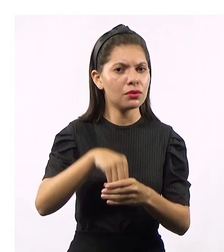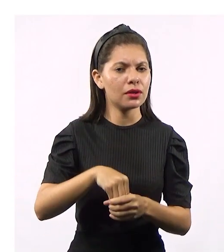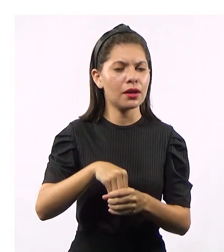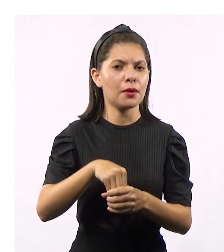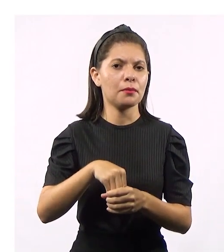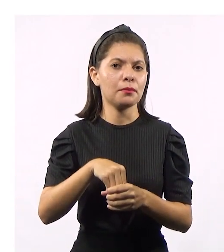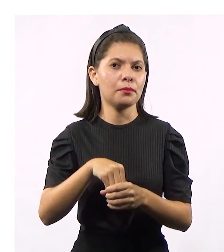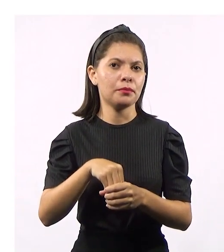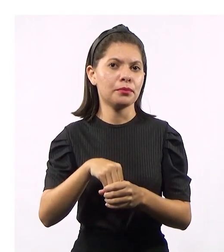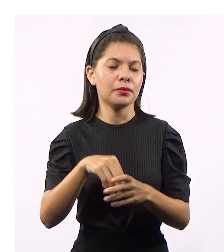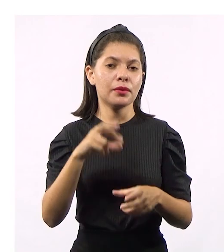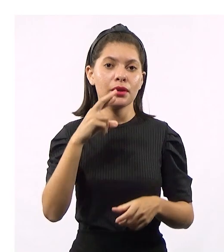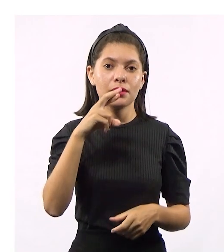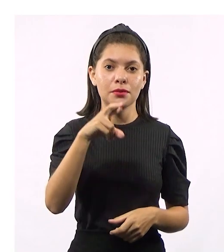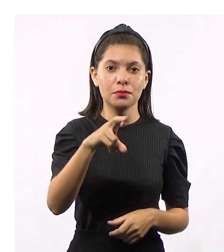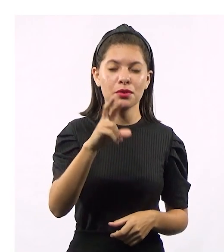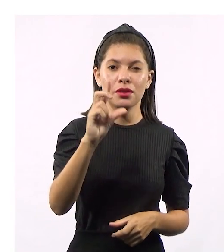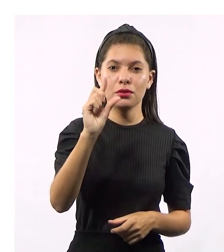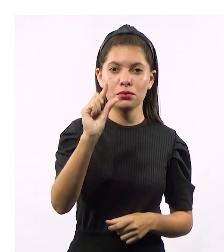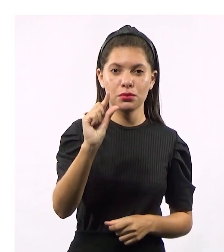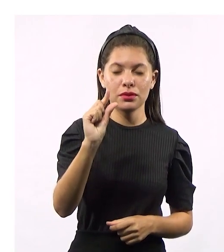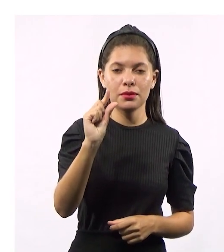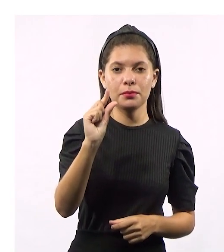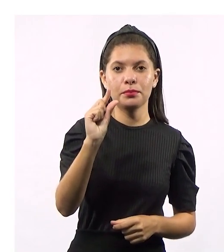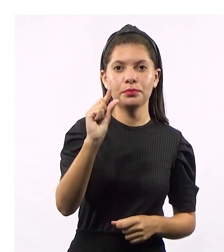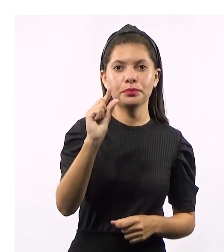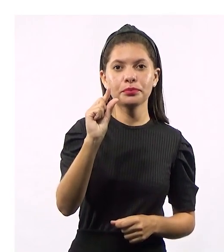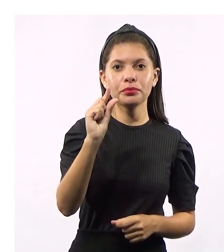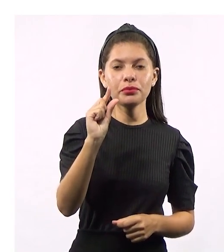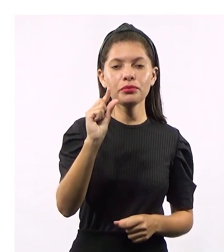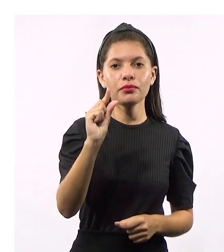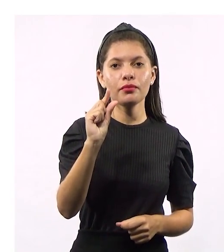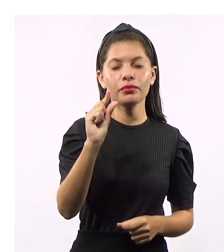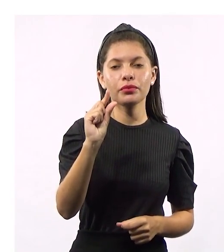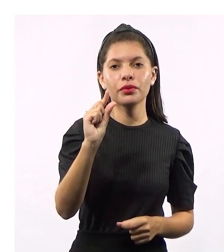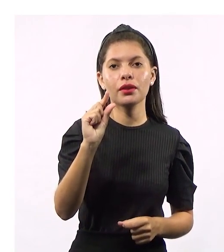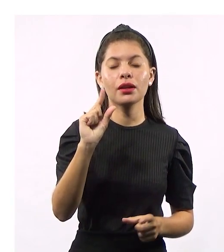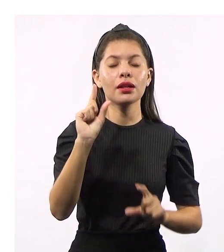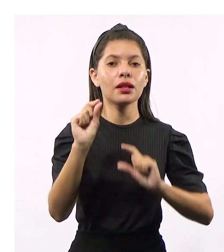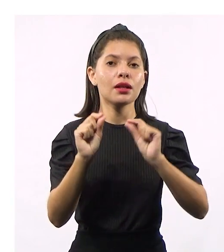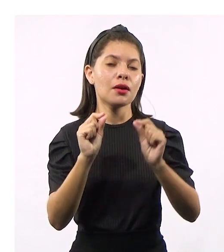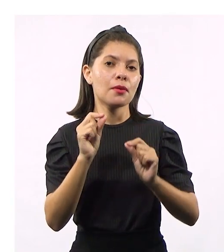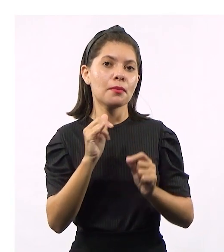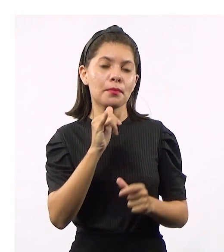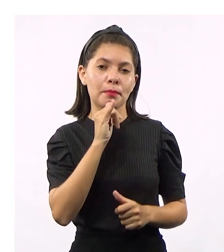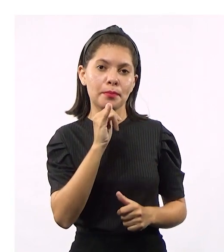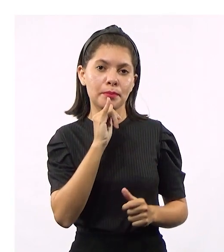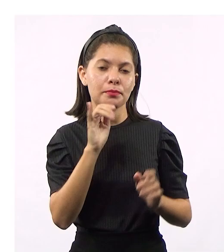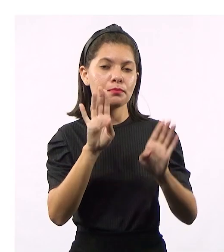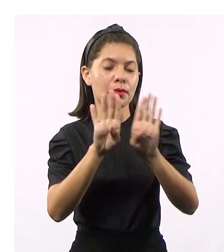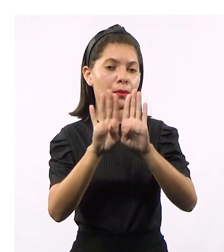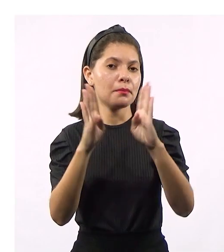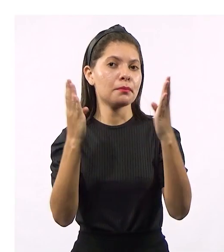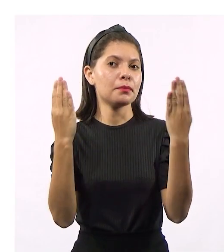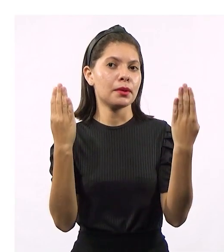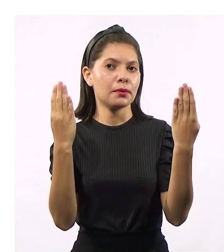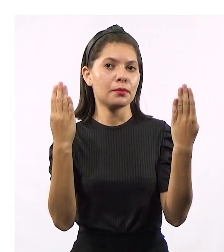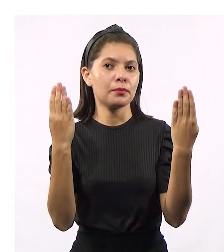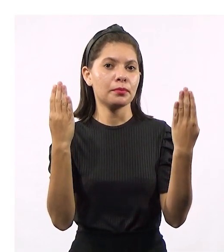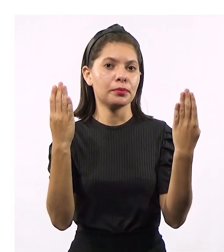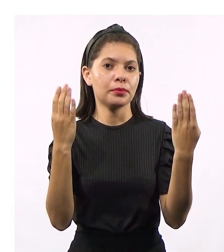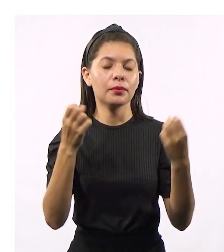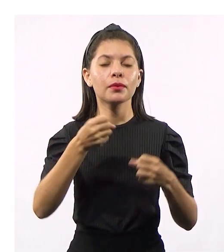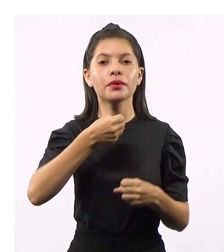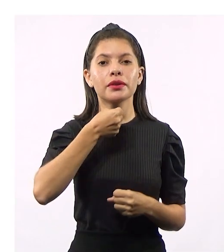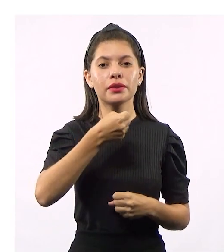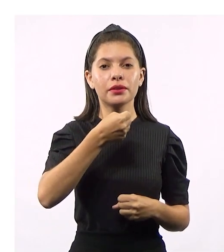e aí eu tenho uma questão do tipo aberto. O entrevistado ele vai entrar com um